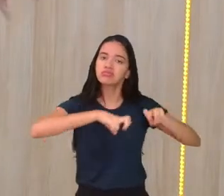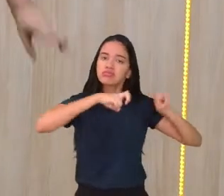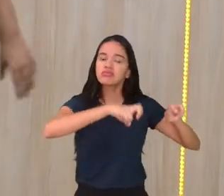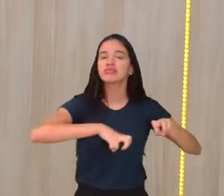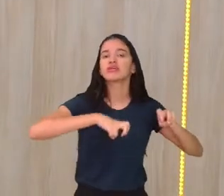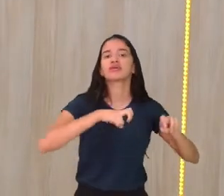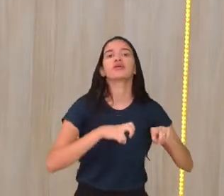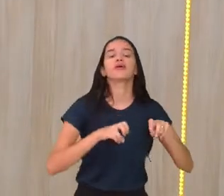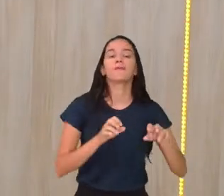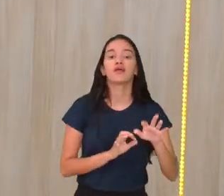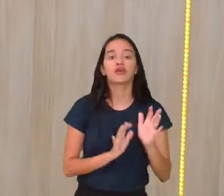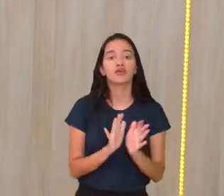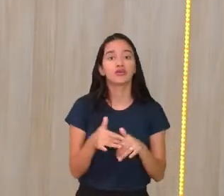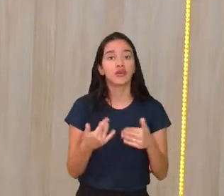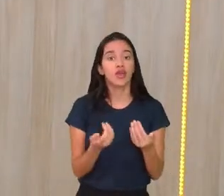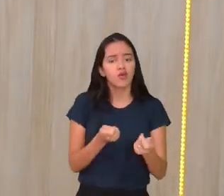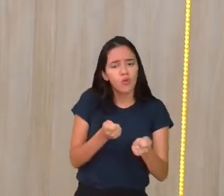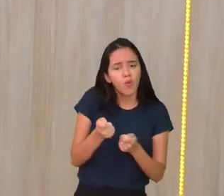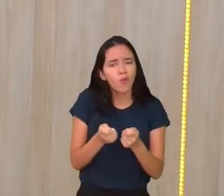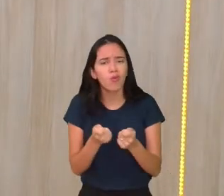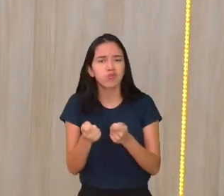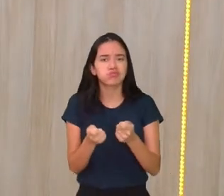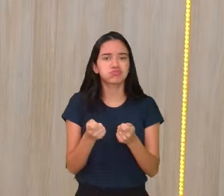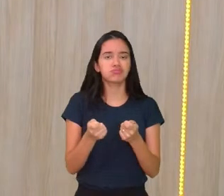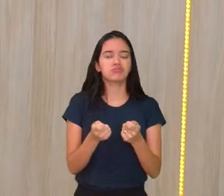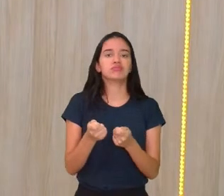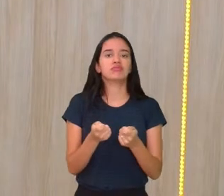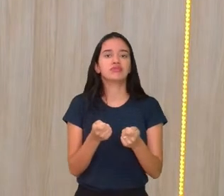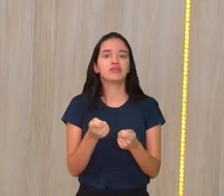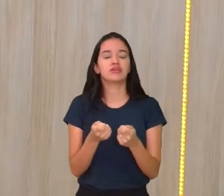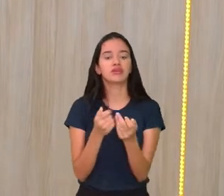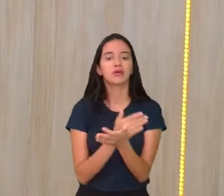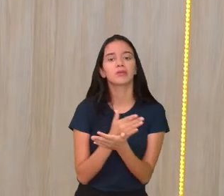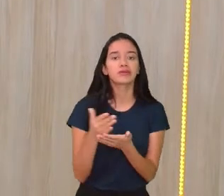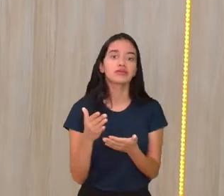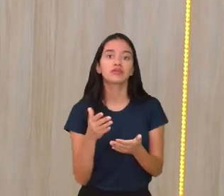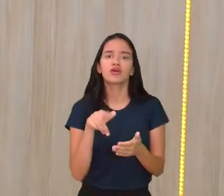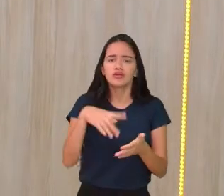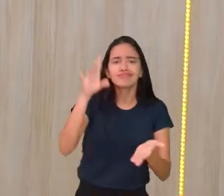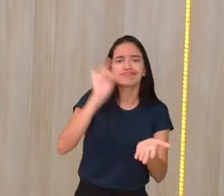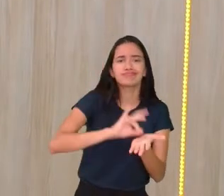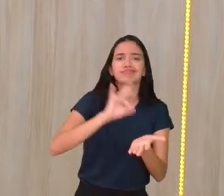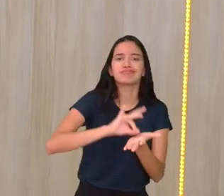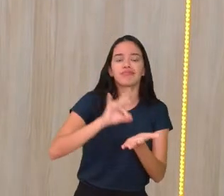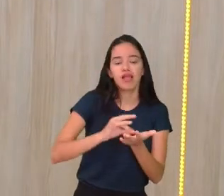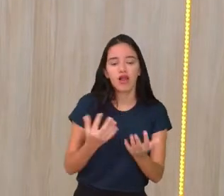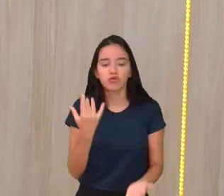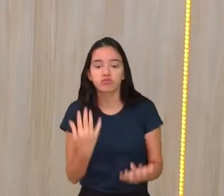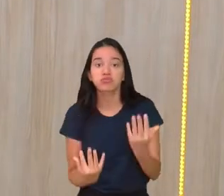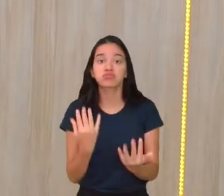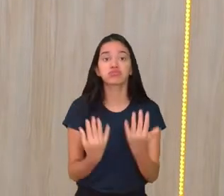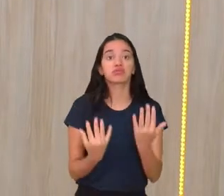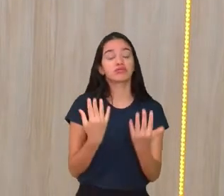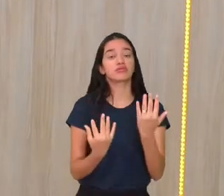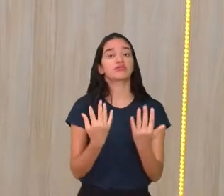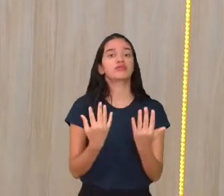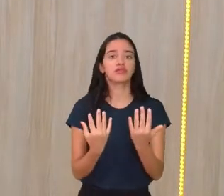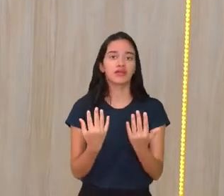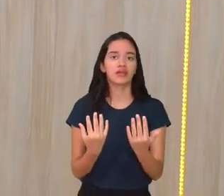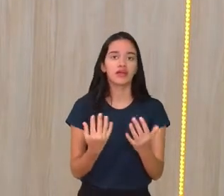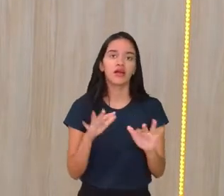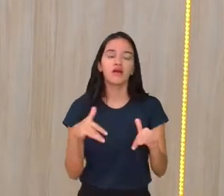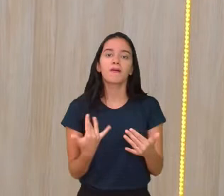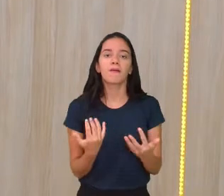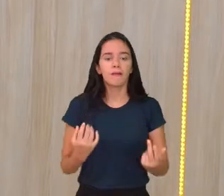atividade controlada, aquele incêndio passou a ser um incêndio mesmo, né, deixou de ser queimada e virou um incêndio